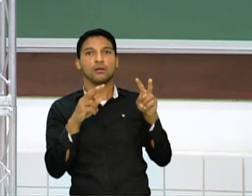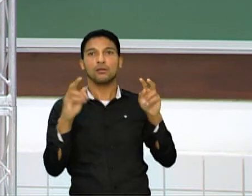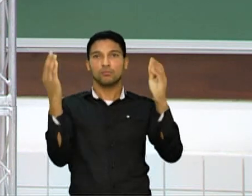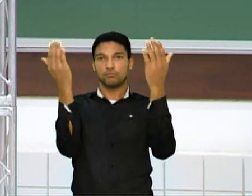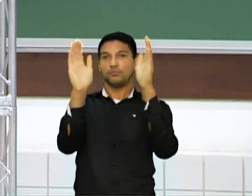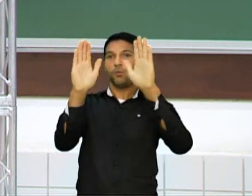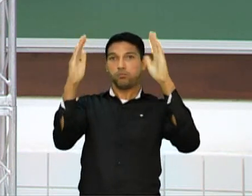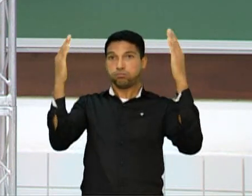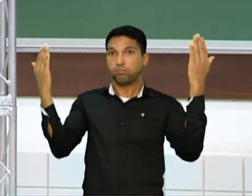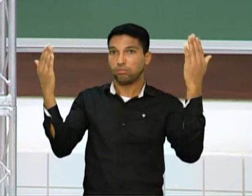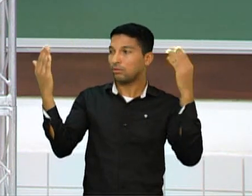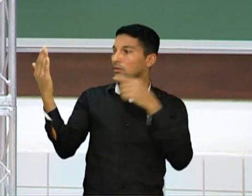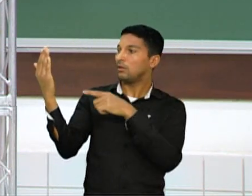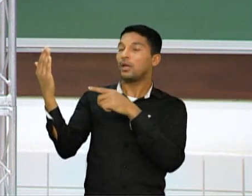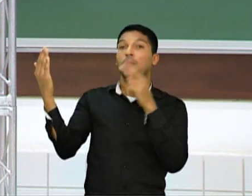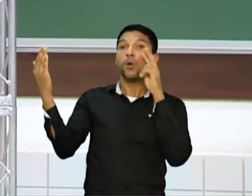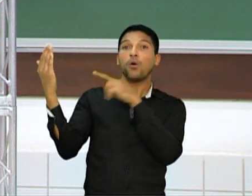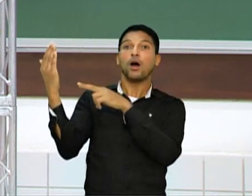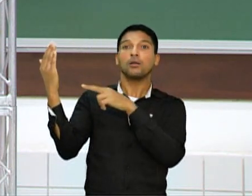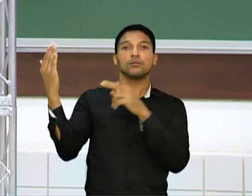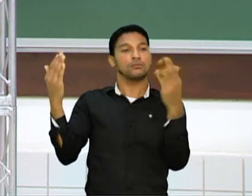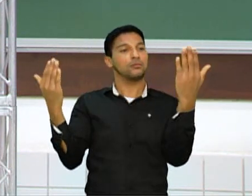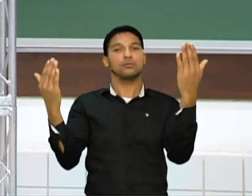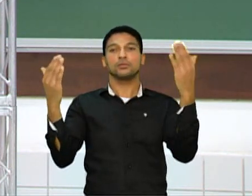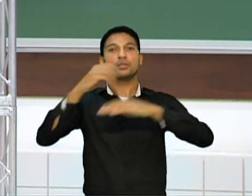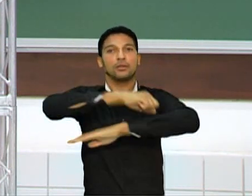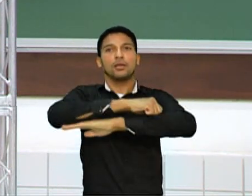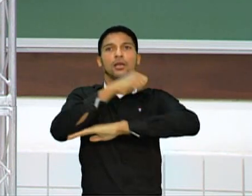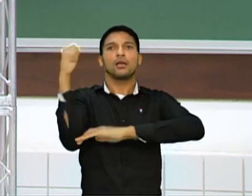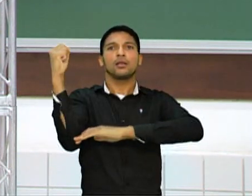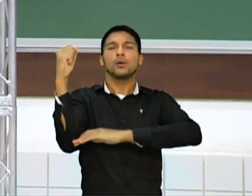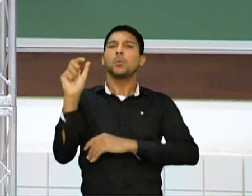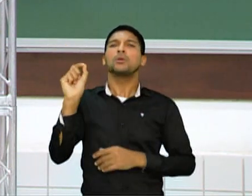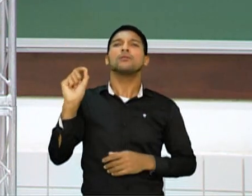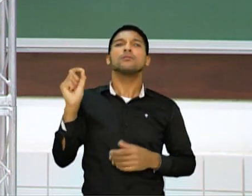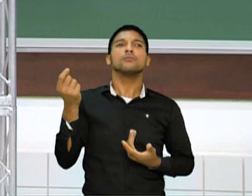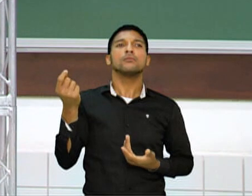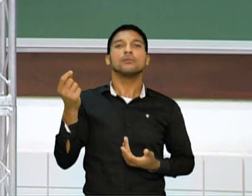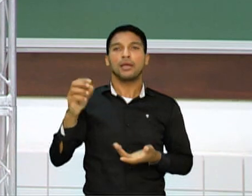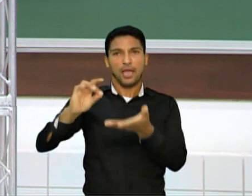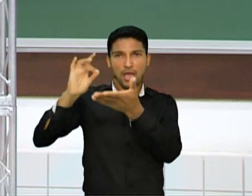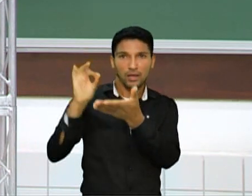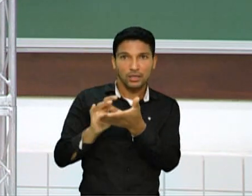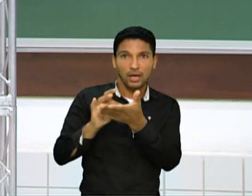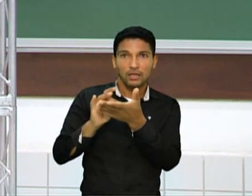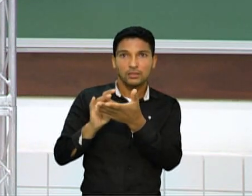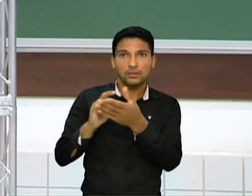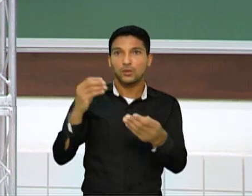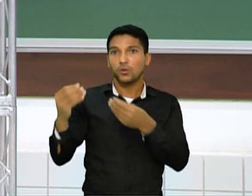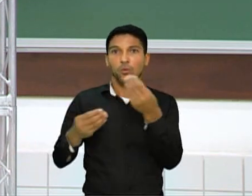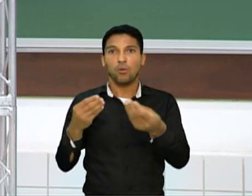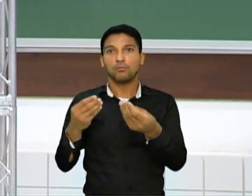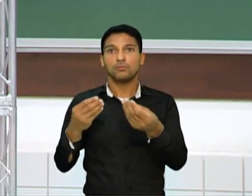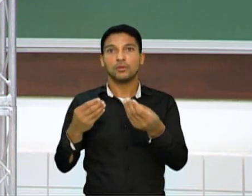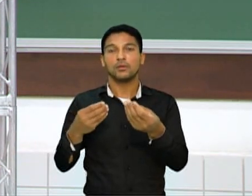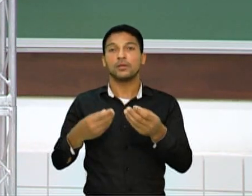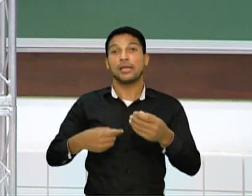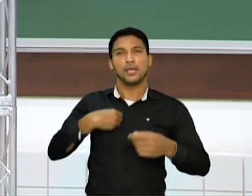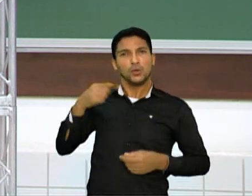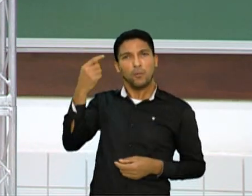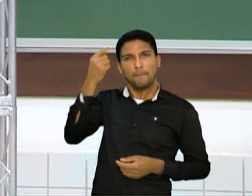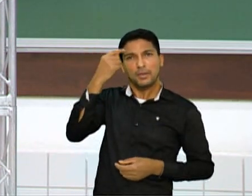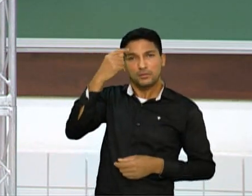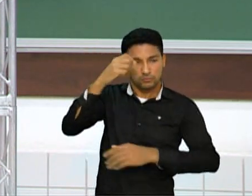sinto sobre aquilo, mas o que eu penso sobre aquela realidade, como ela se aplica no mundo e quais são os critérios